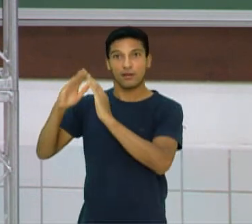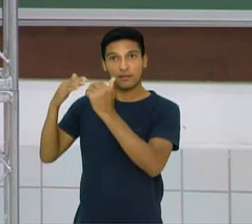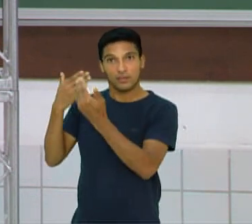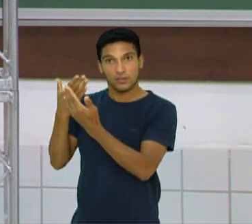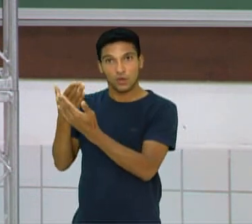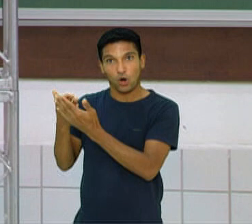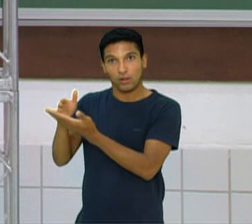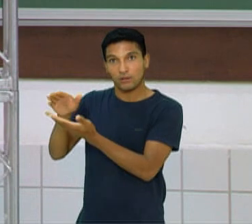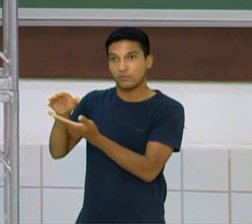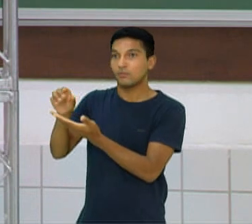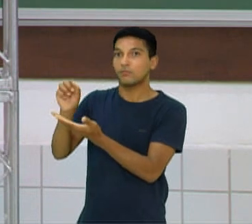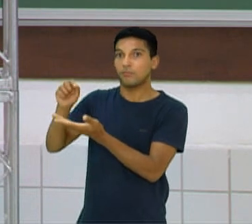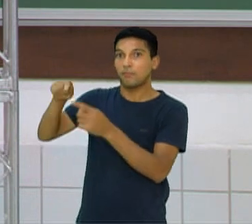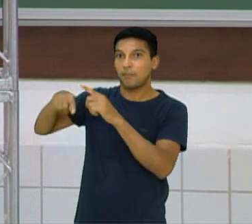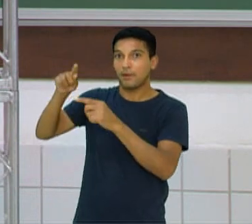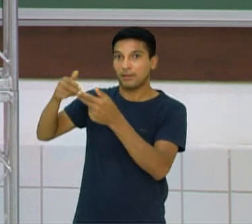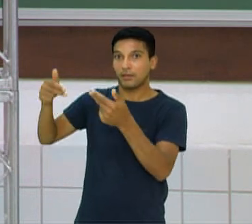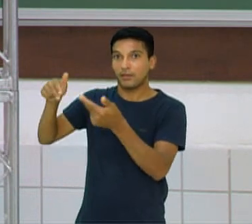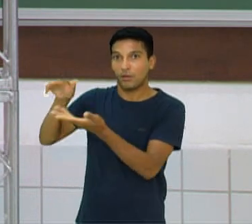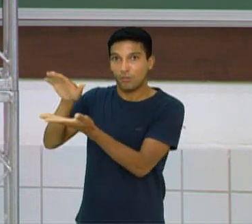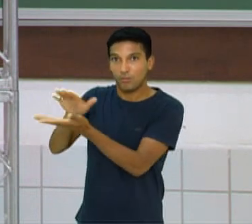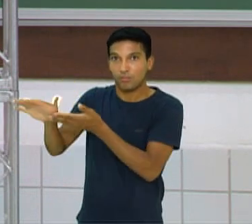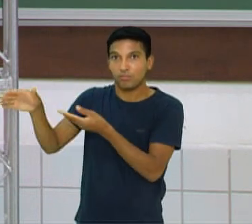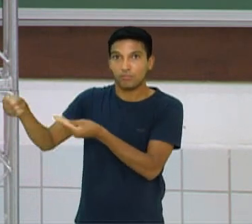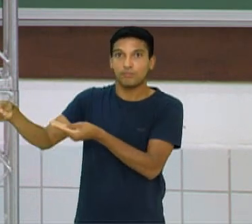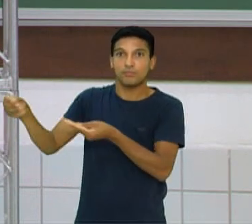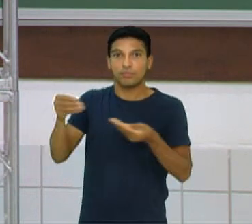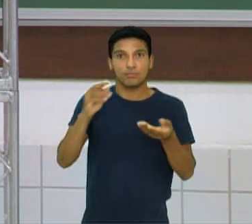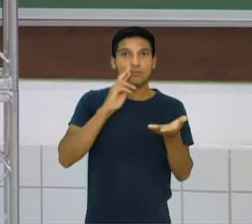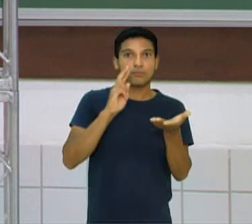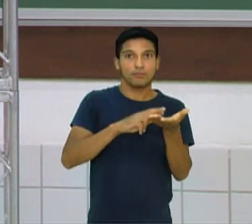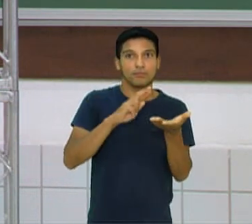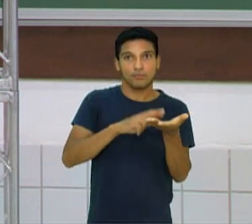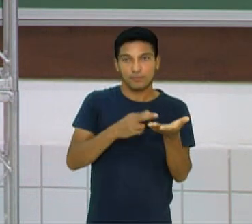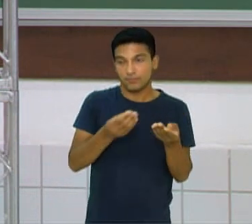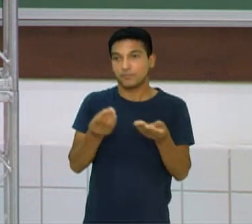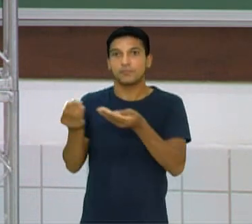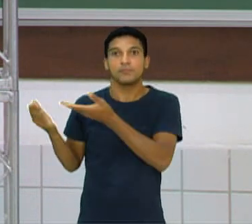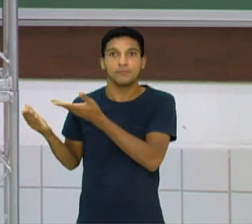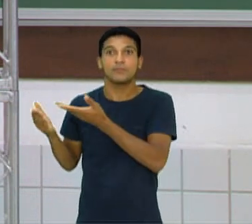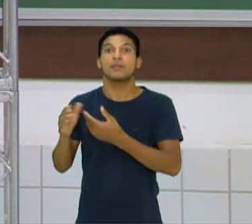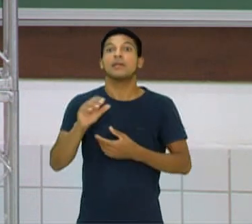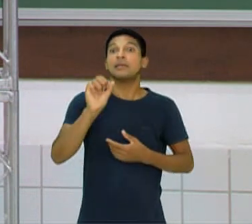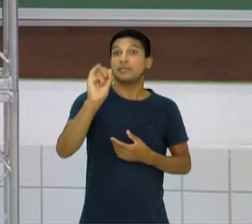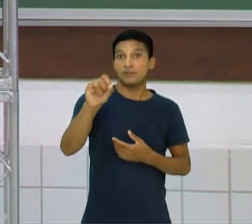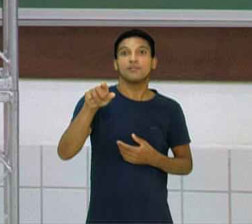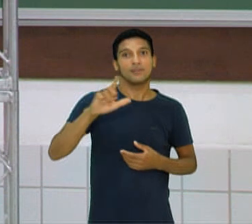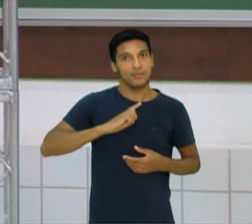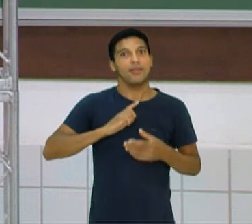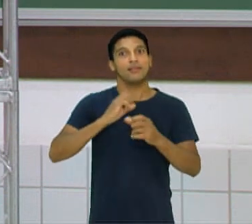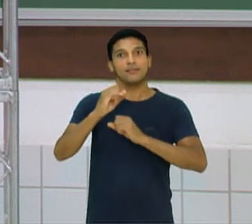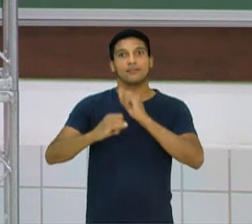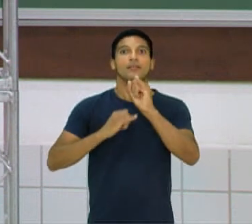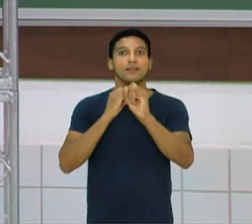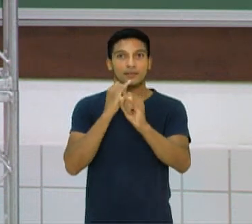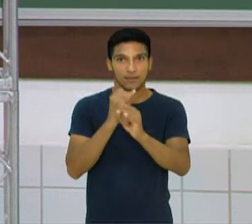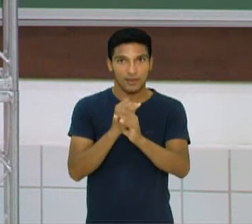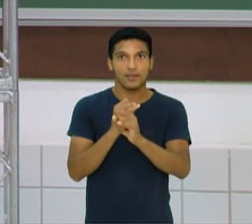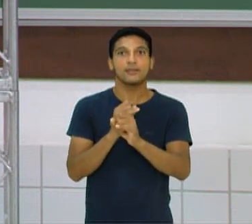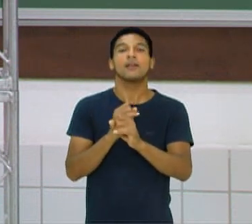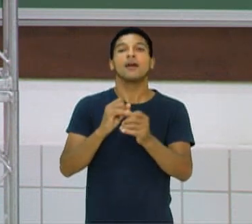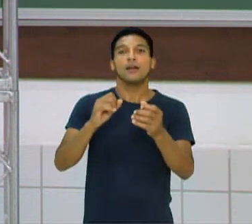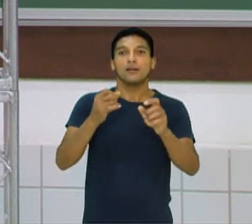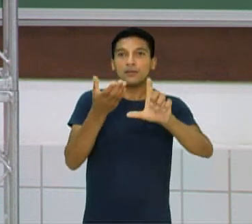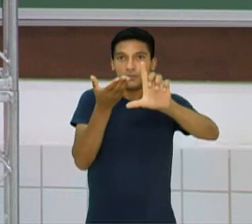atividades impressas. Mas se você acessa a internet, se você está usando já o Google Classroom, faça a